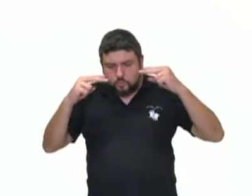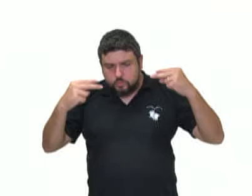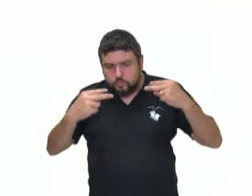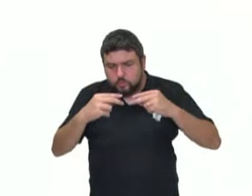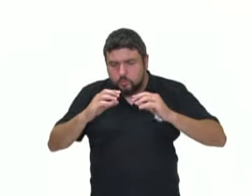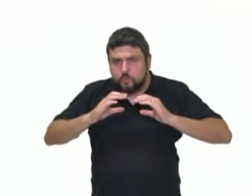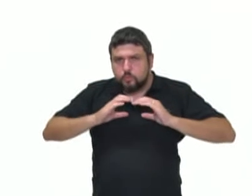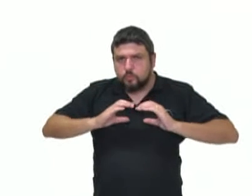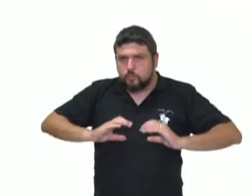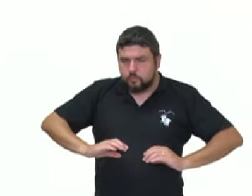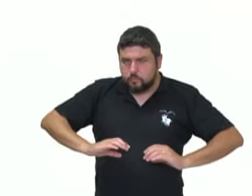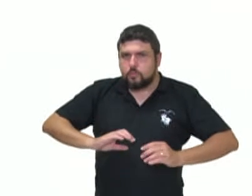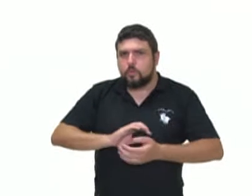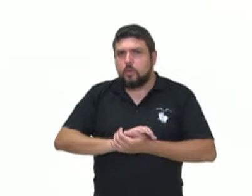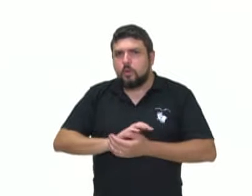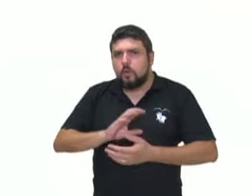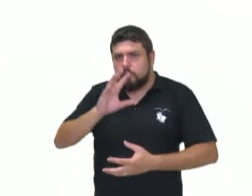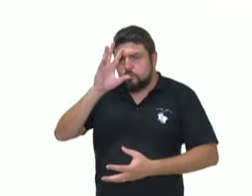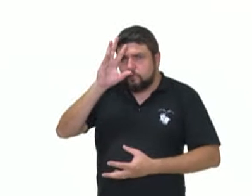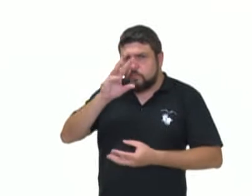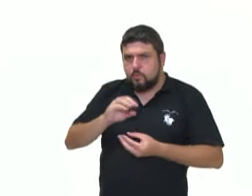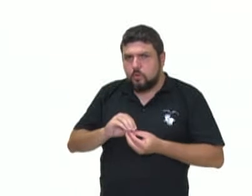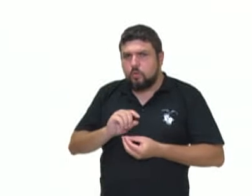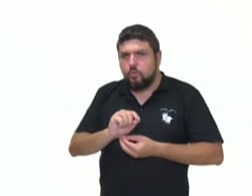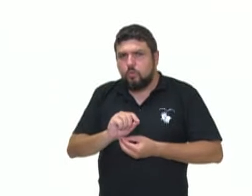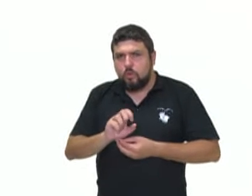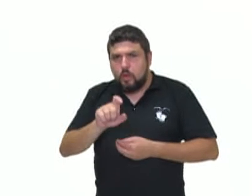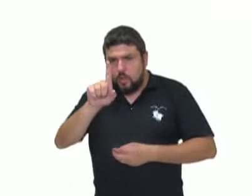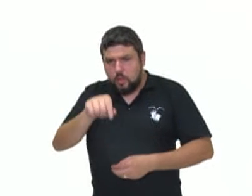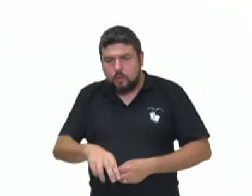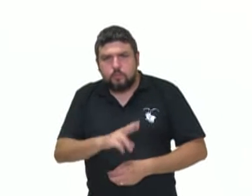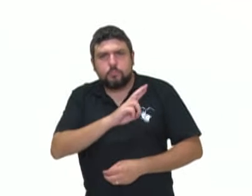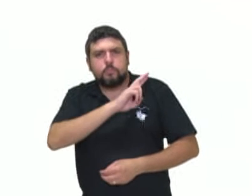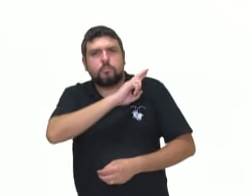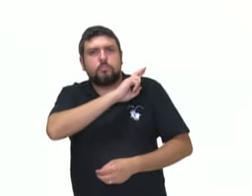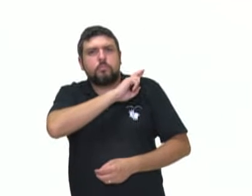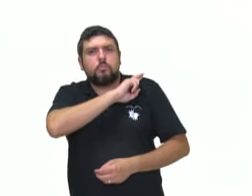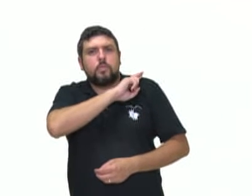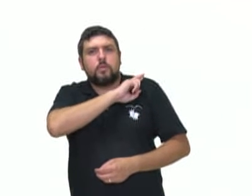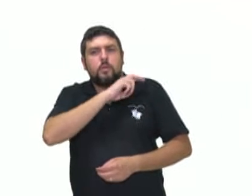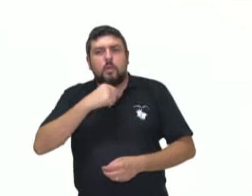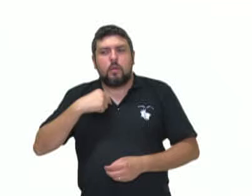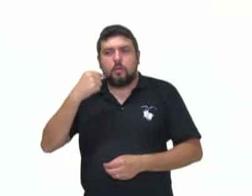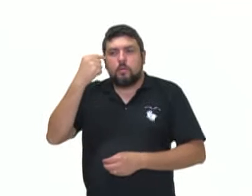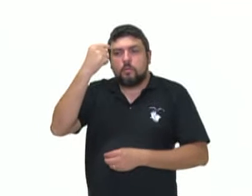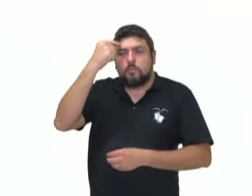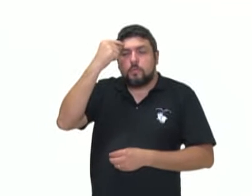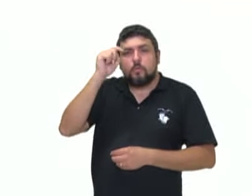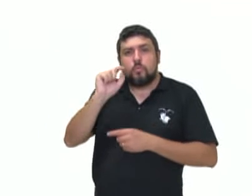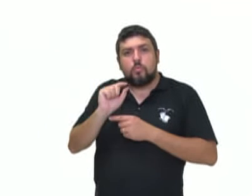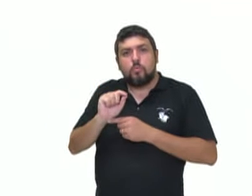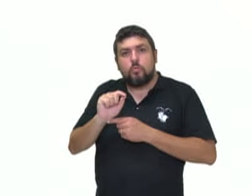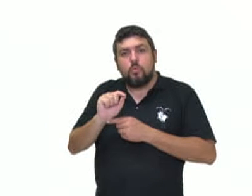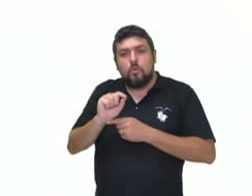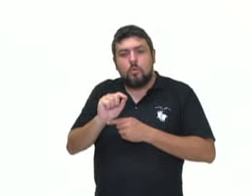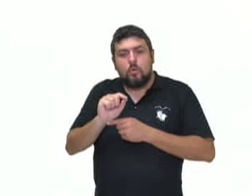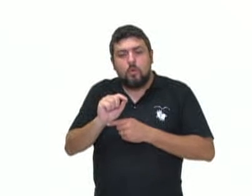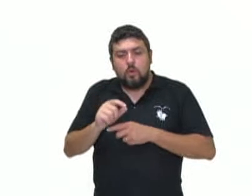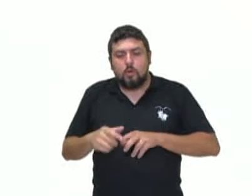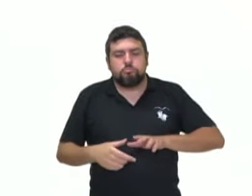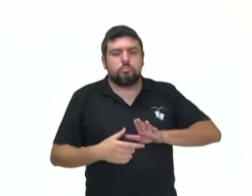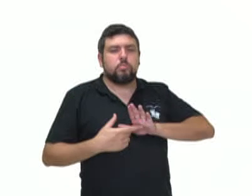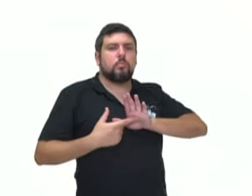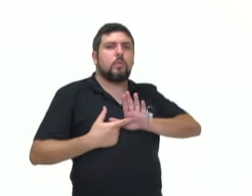conseguimos entender que é um dever moral pensar na possibilidade de a nossa ação virar uma